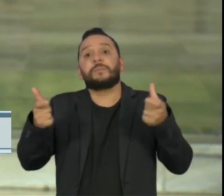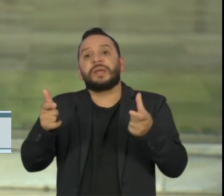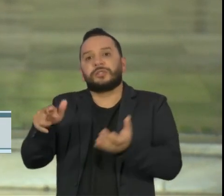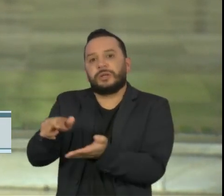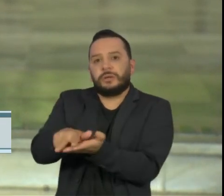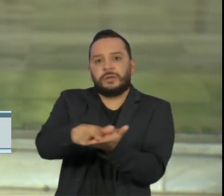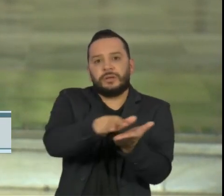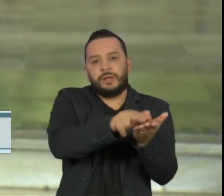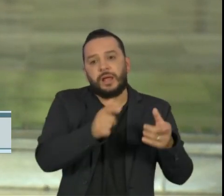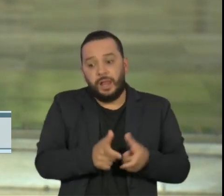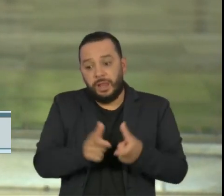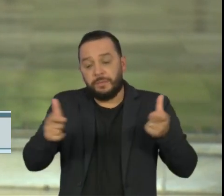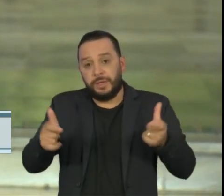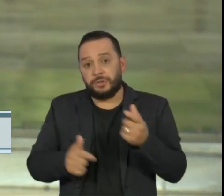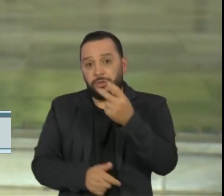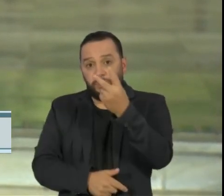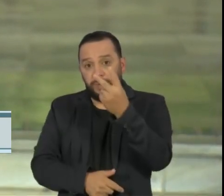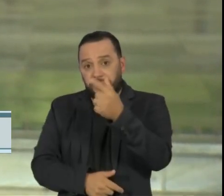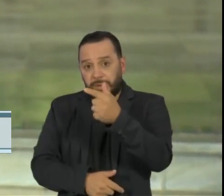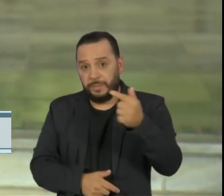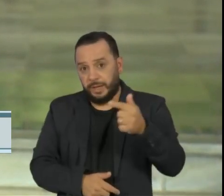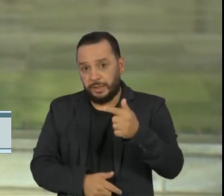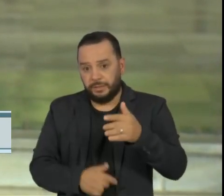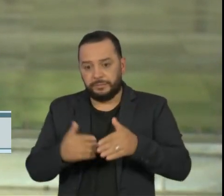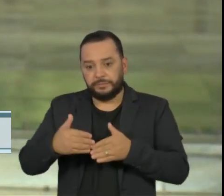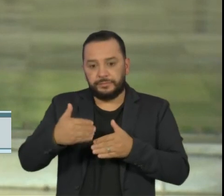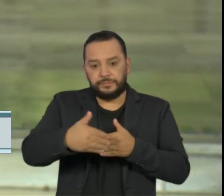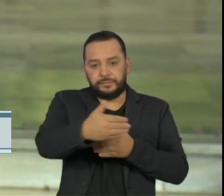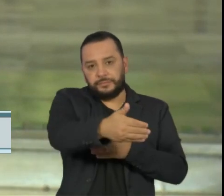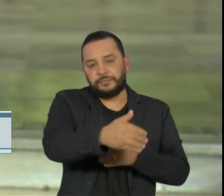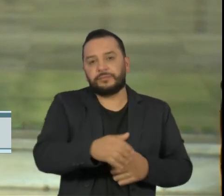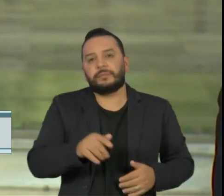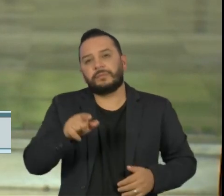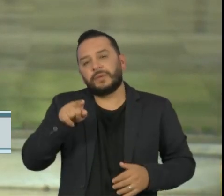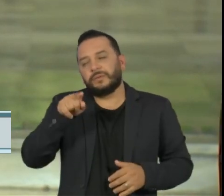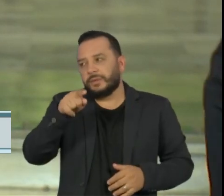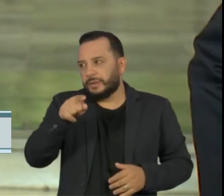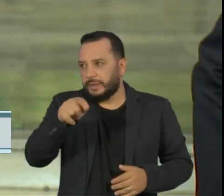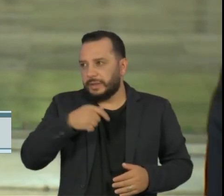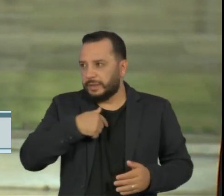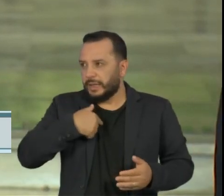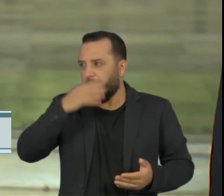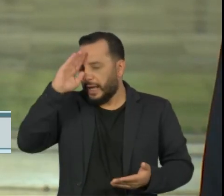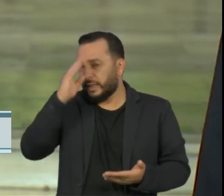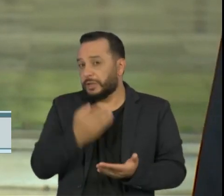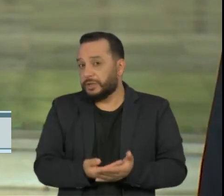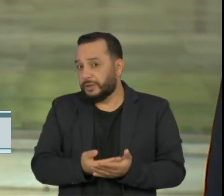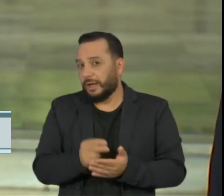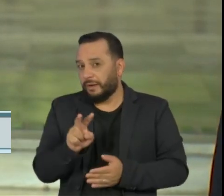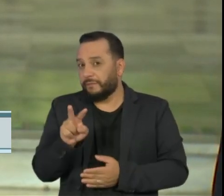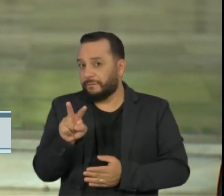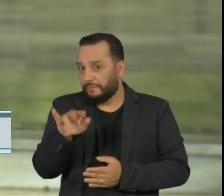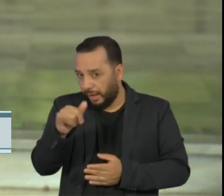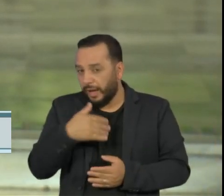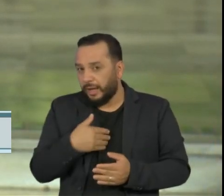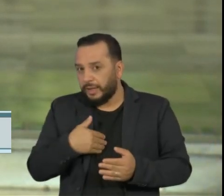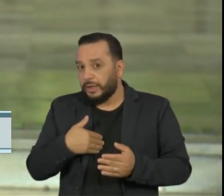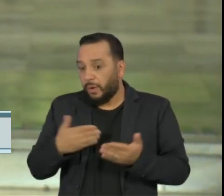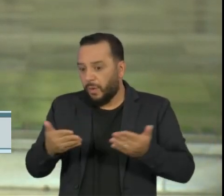Observando o Plano São Paulo, a expectativa é que haja uma abertura maior do